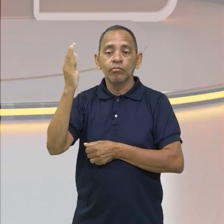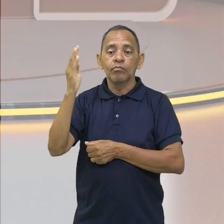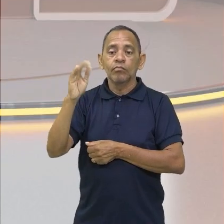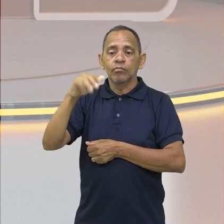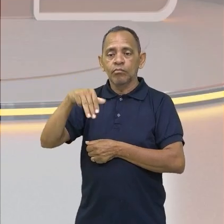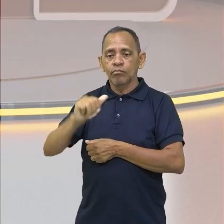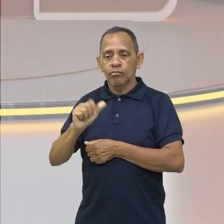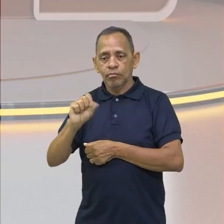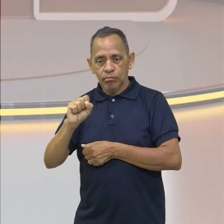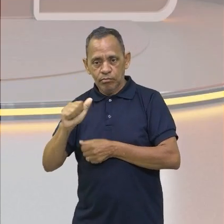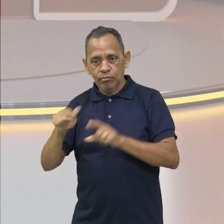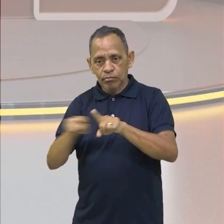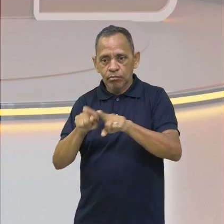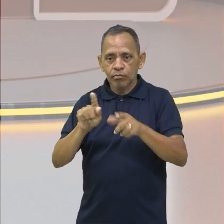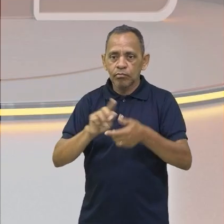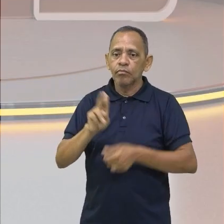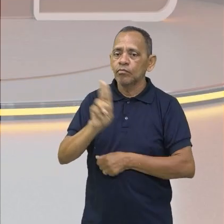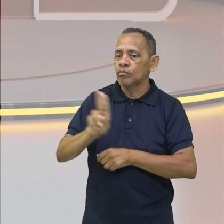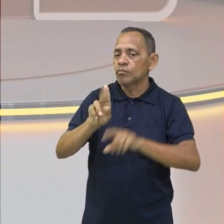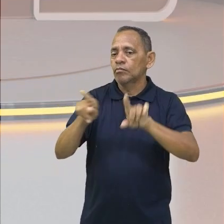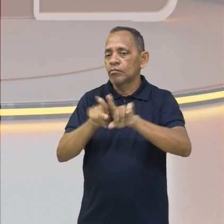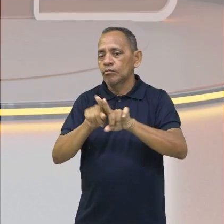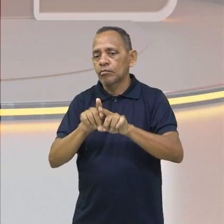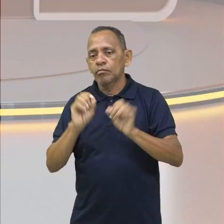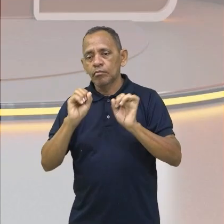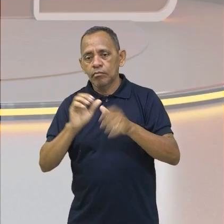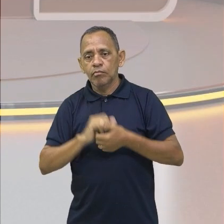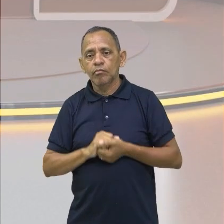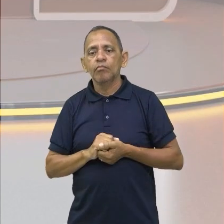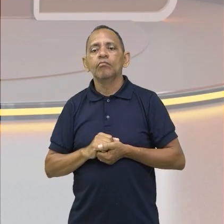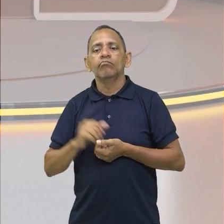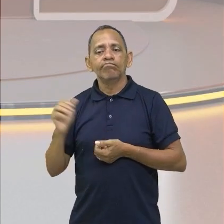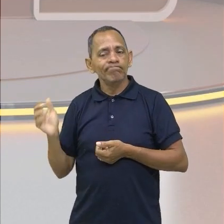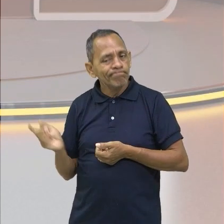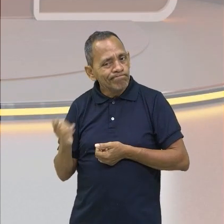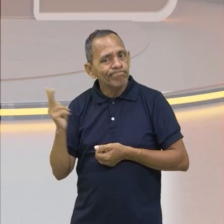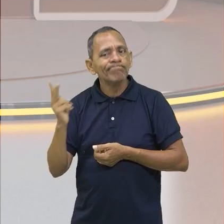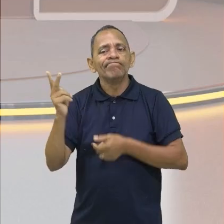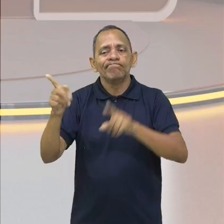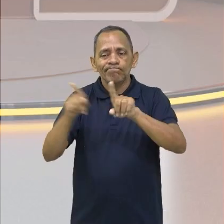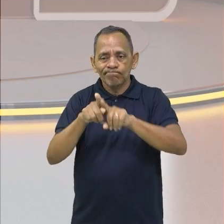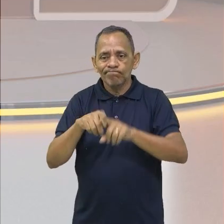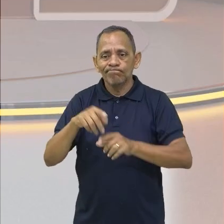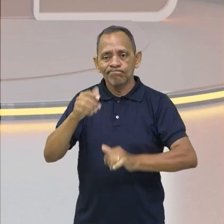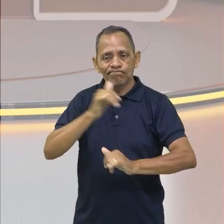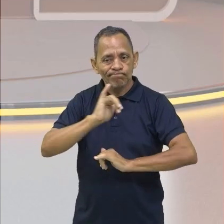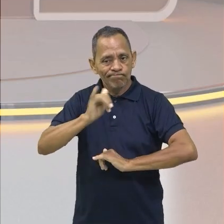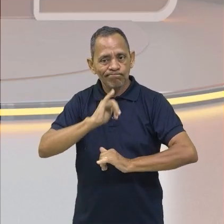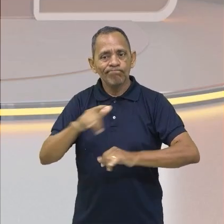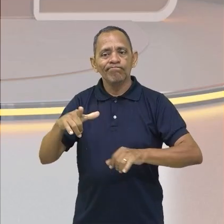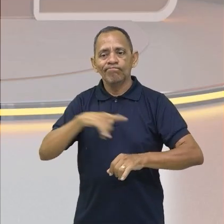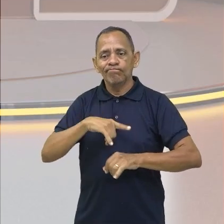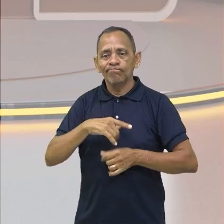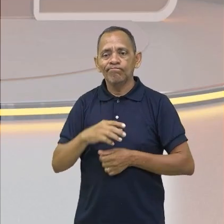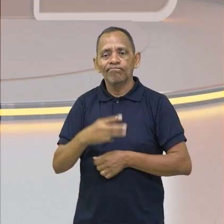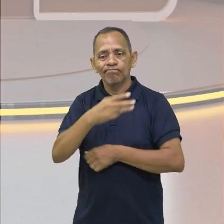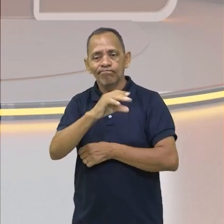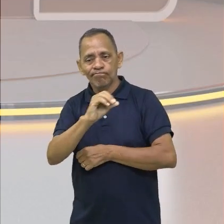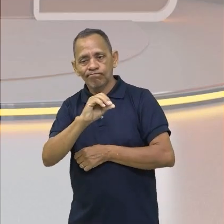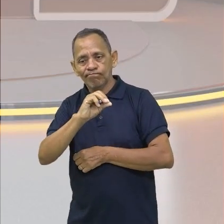Agora, apesar, né, de toda essa riqueza energética, estima-se que 30 milhões